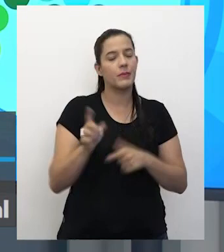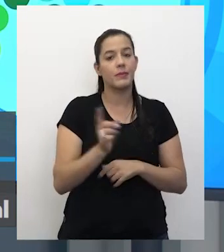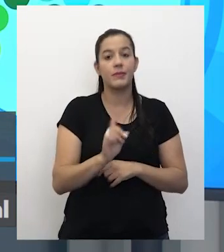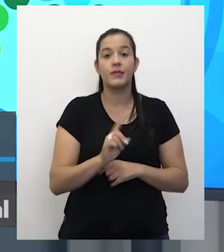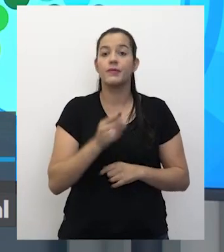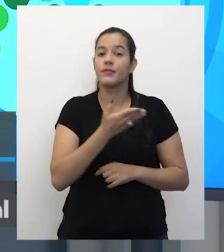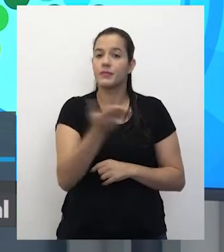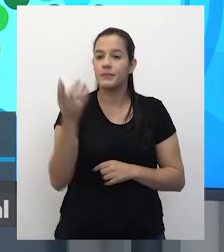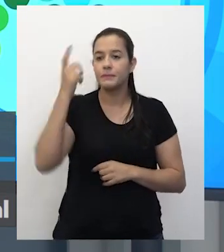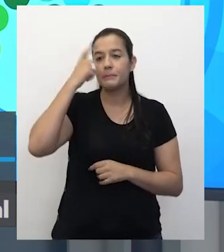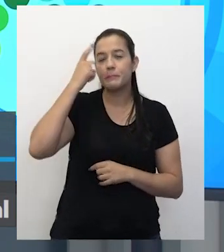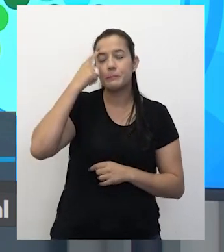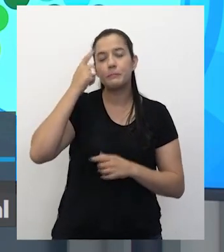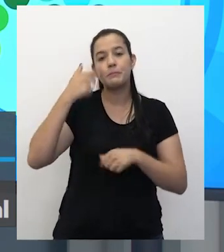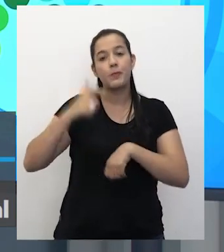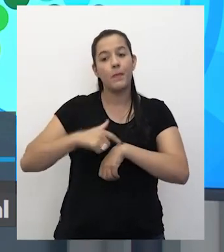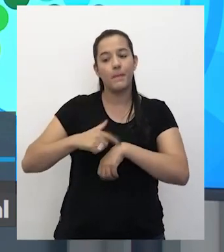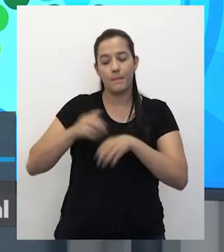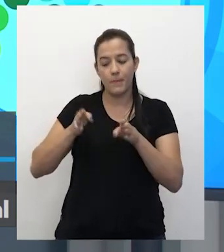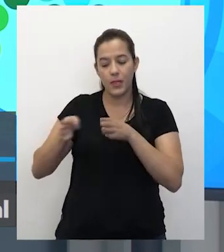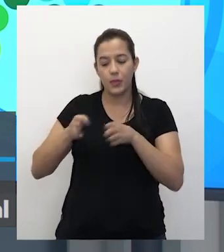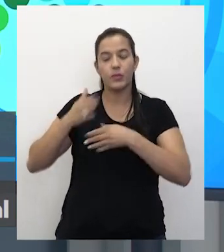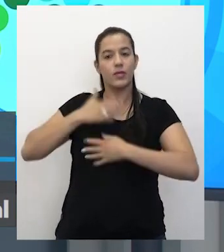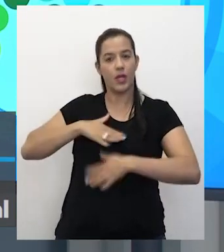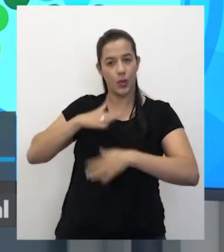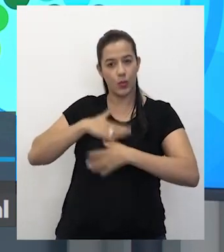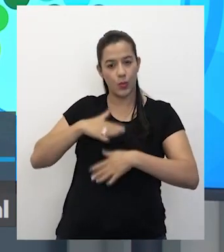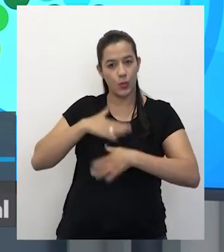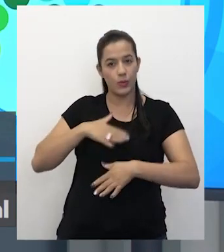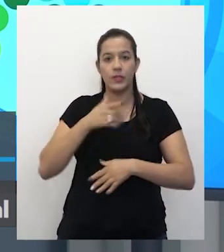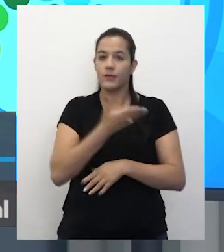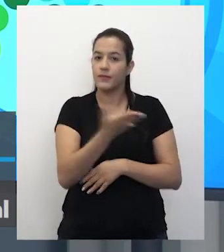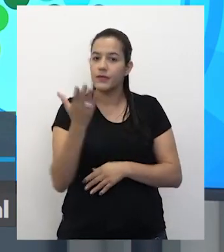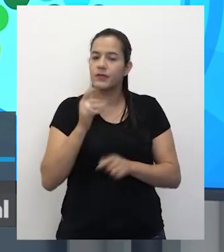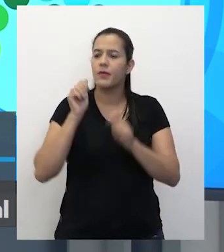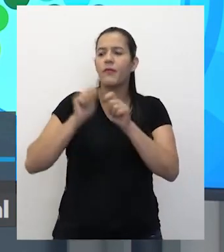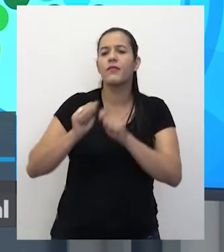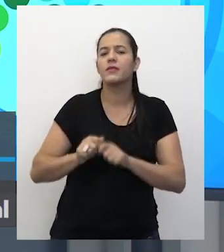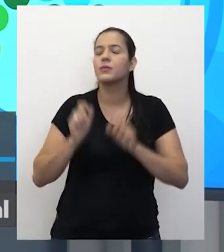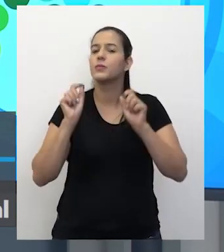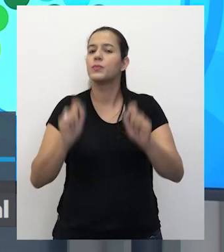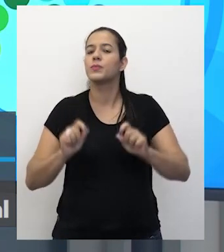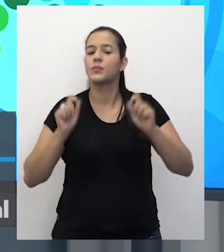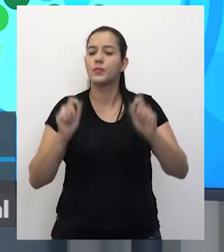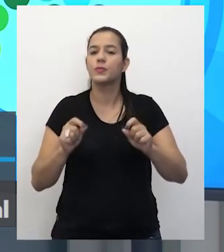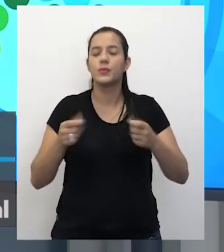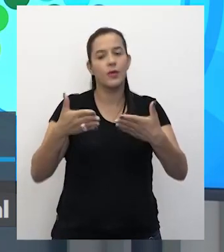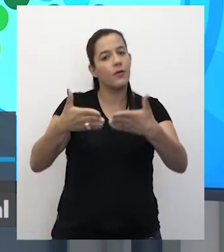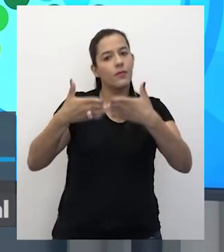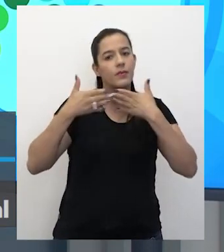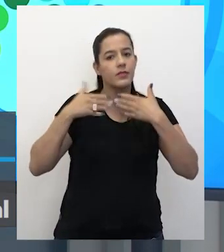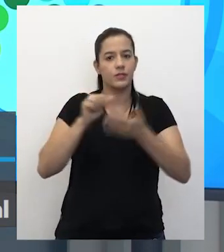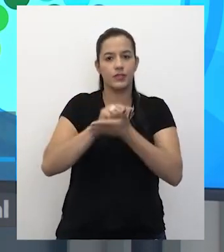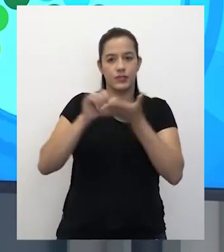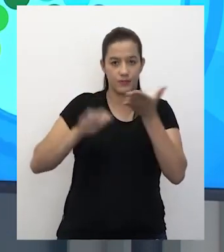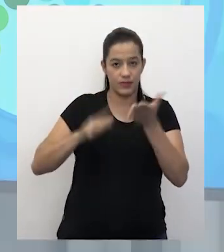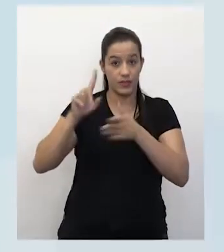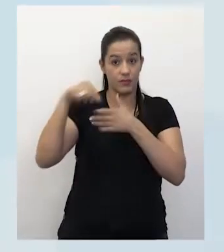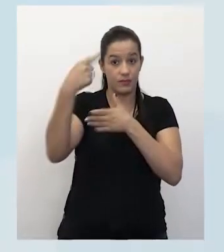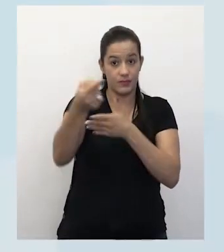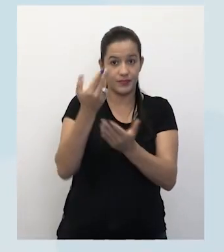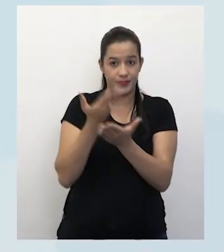momento que for mais tranquilo para vocês. E aí, o que vocês vão fazer? Vou pedir uma atividade para a próxima aula, tá